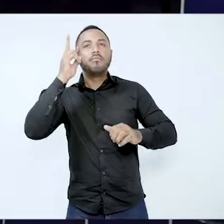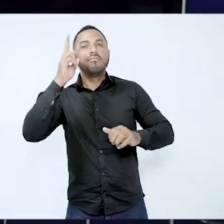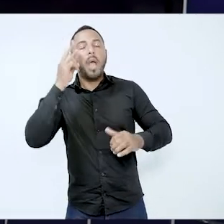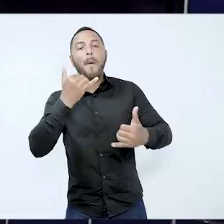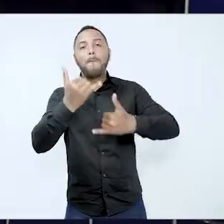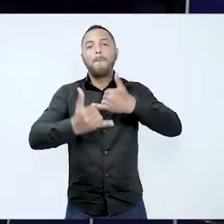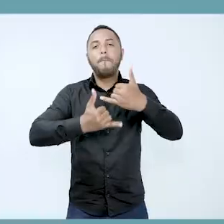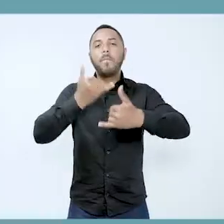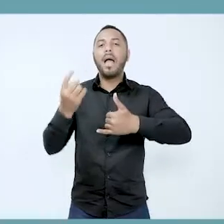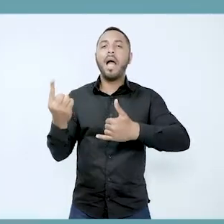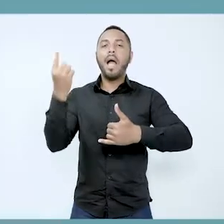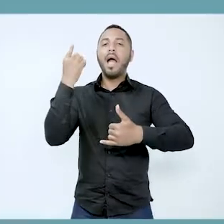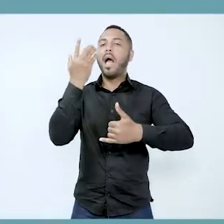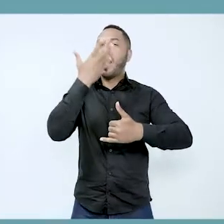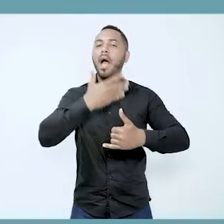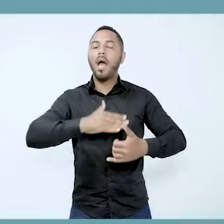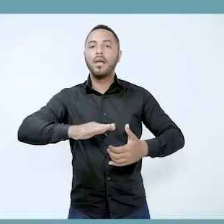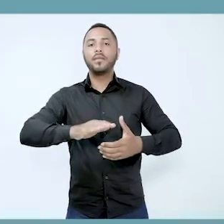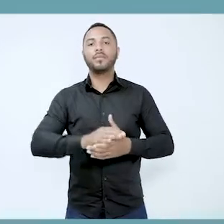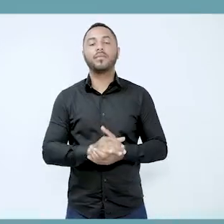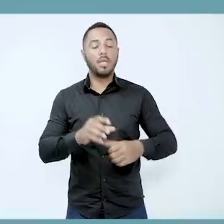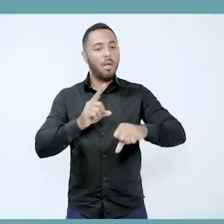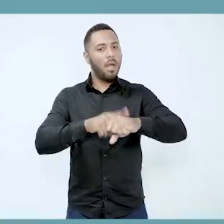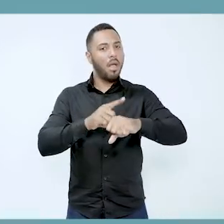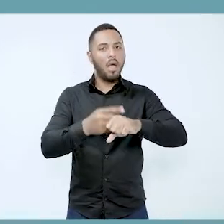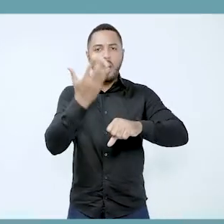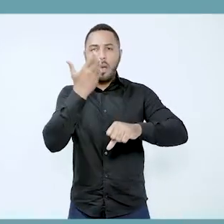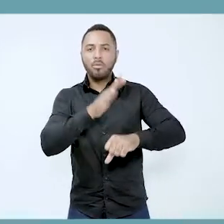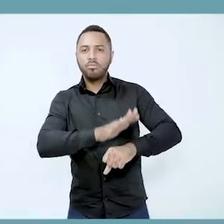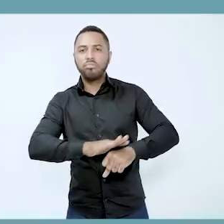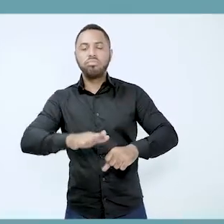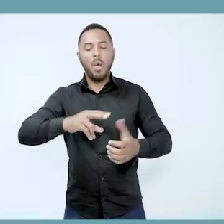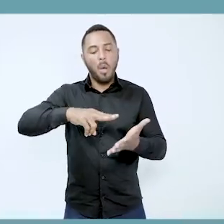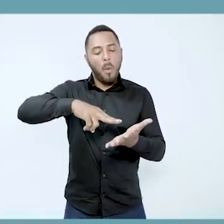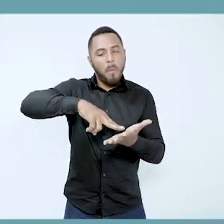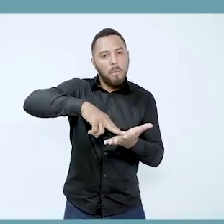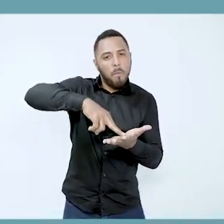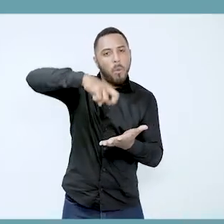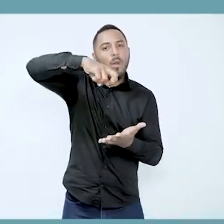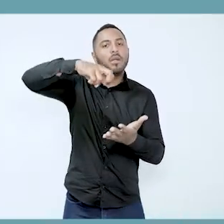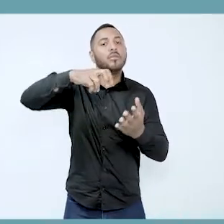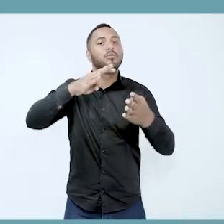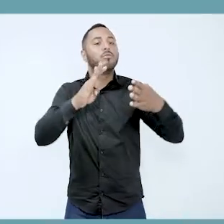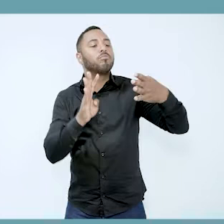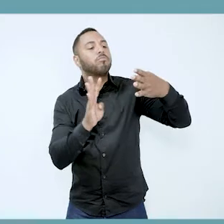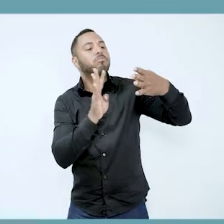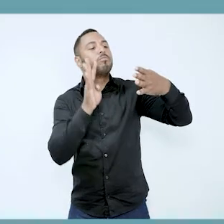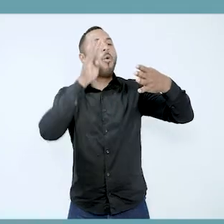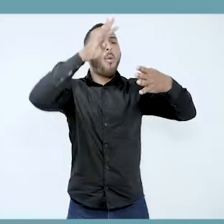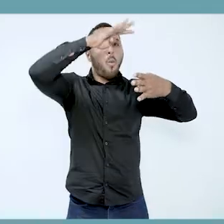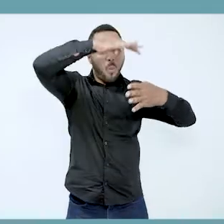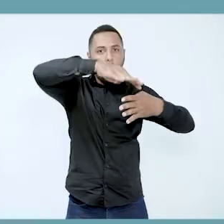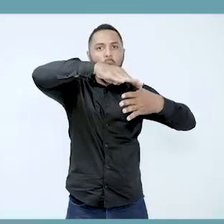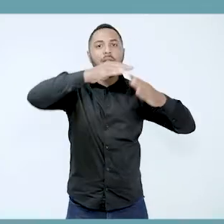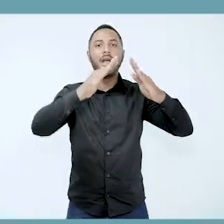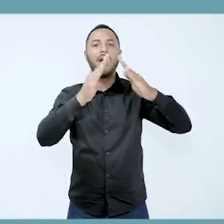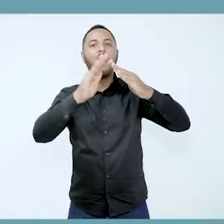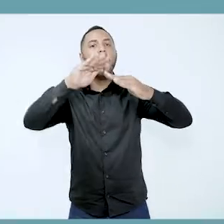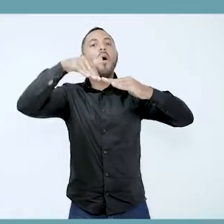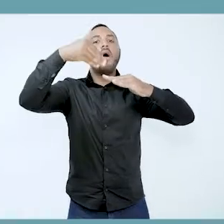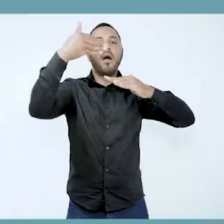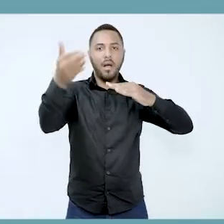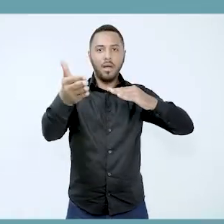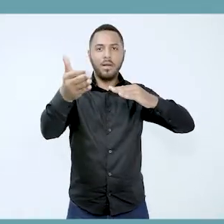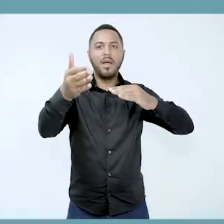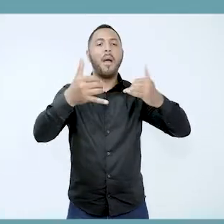de infância. Meus tempos de criança. Pulávamos os muros e ganhávamos os quintais das